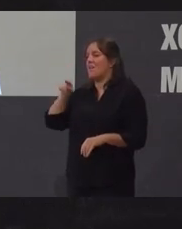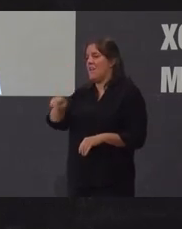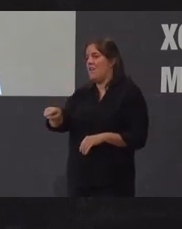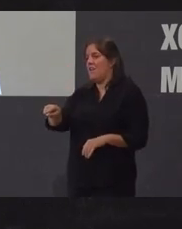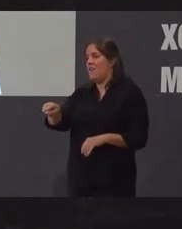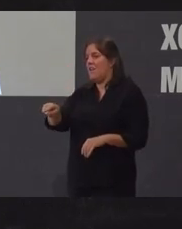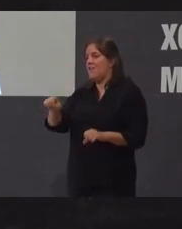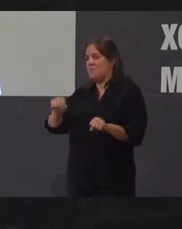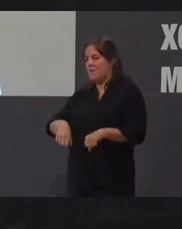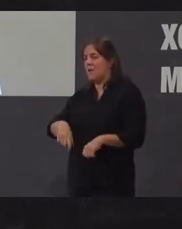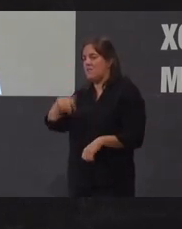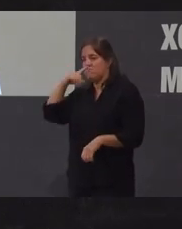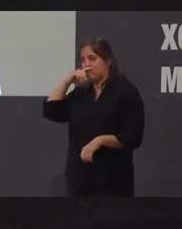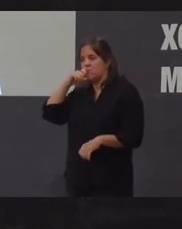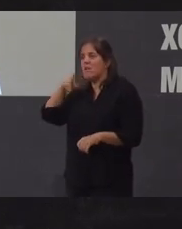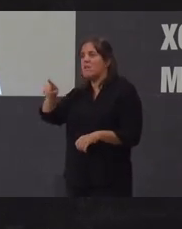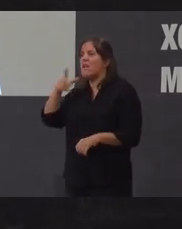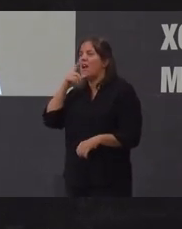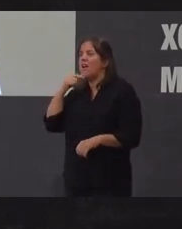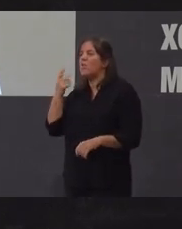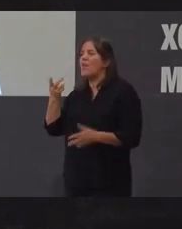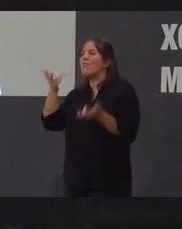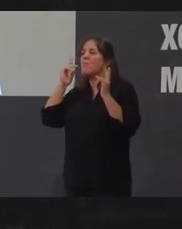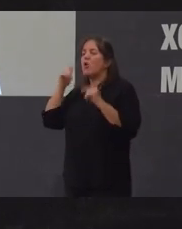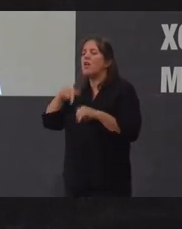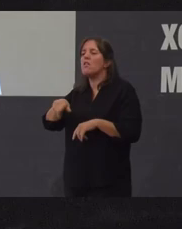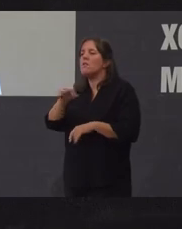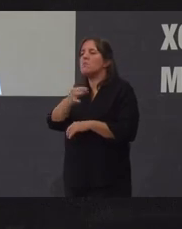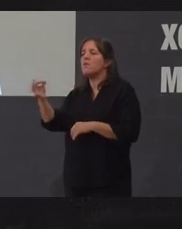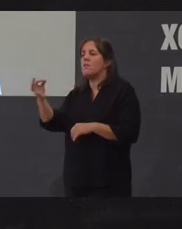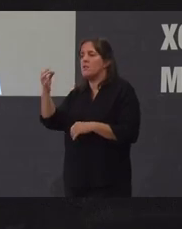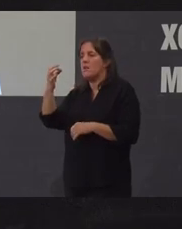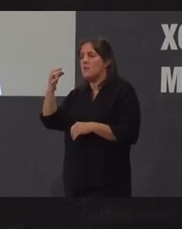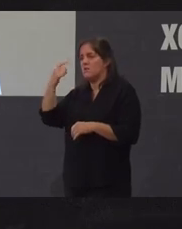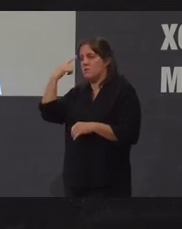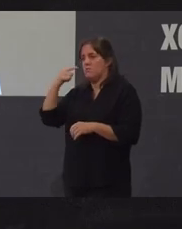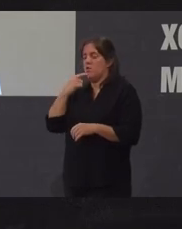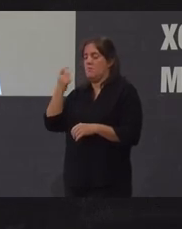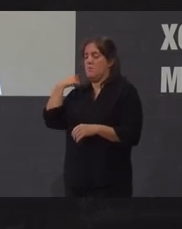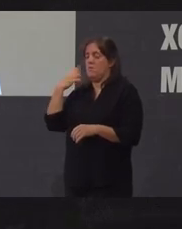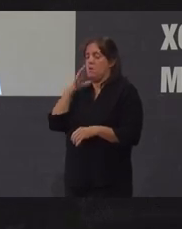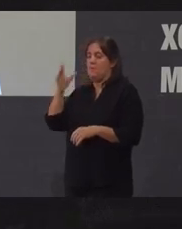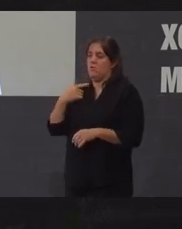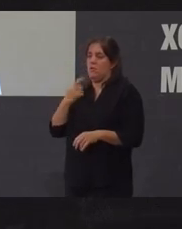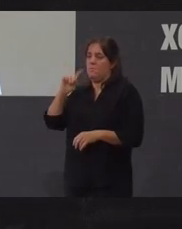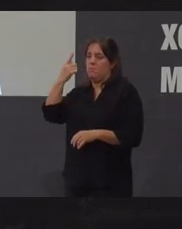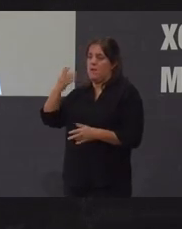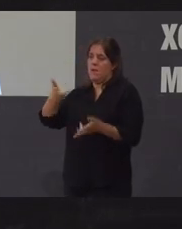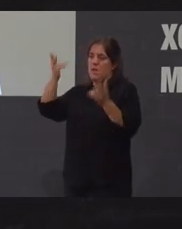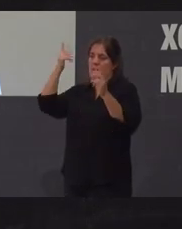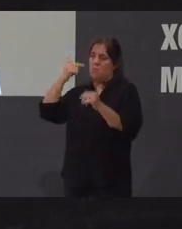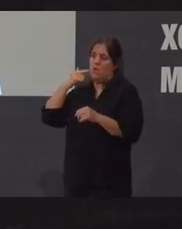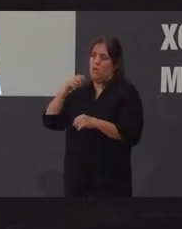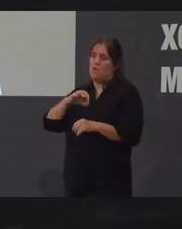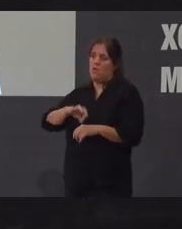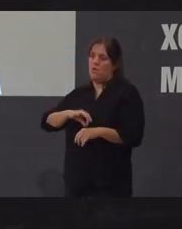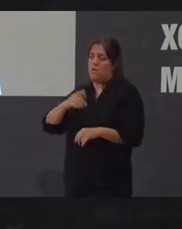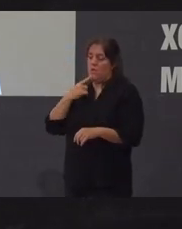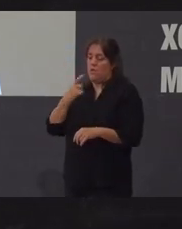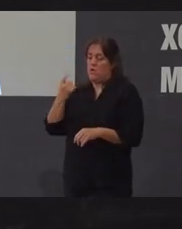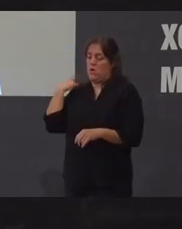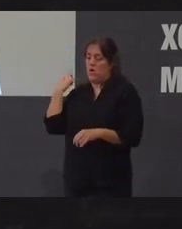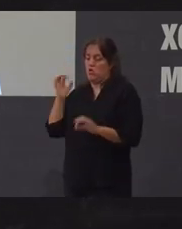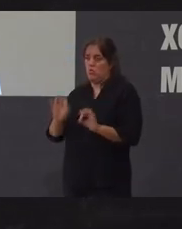democracia perfecta. Sabemos o ano pasado o que pasou na primeira democracia do mundo. Vale, cando asaltaron en Xaneiro, hai un